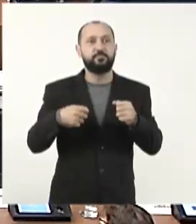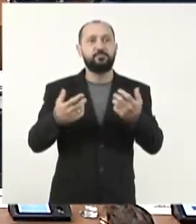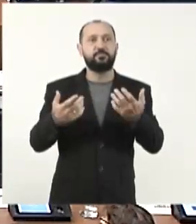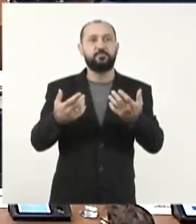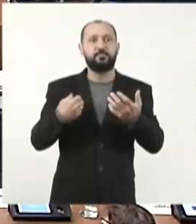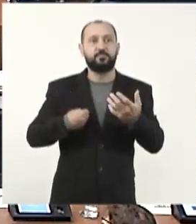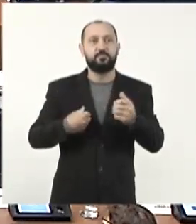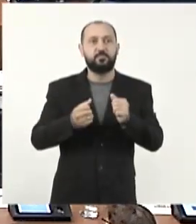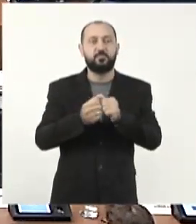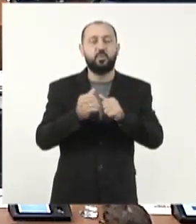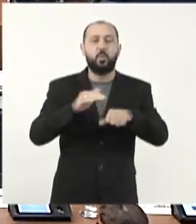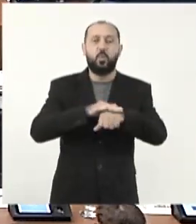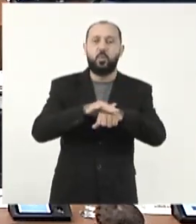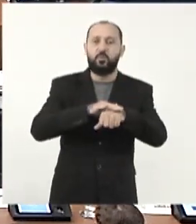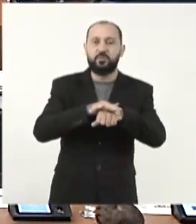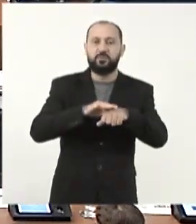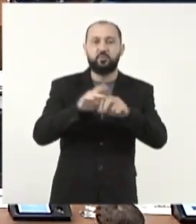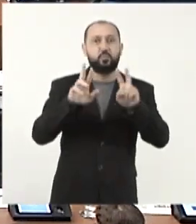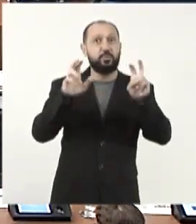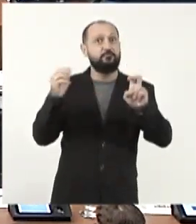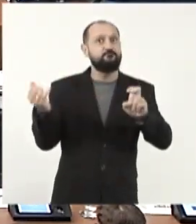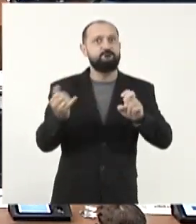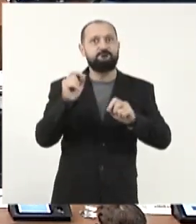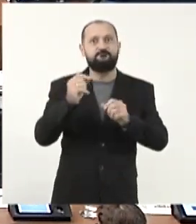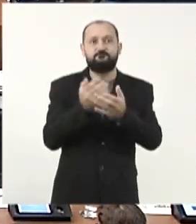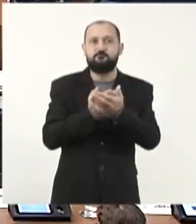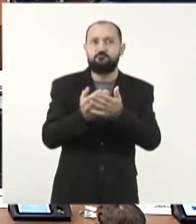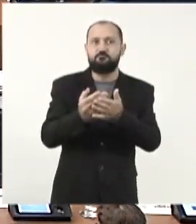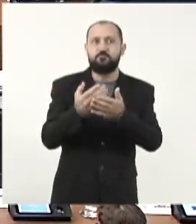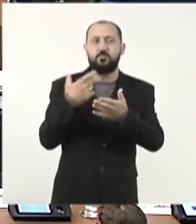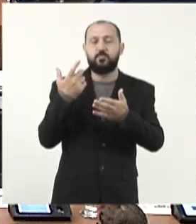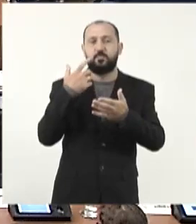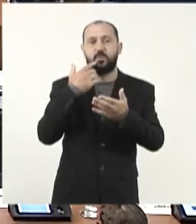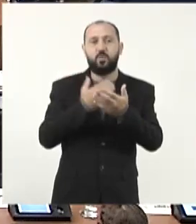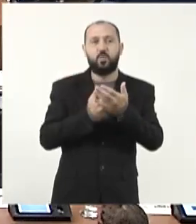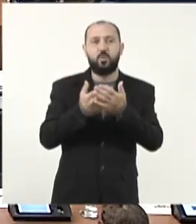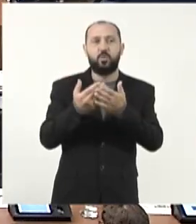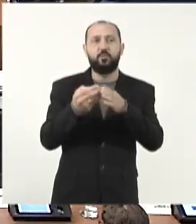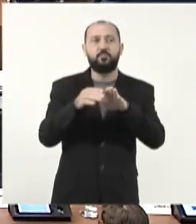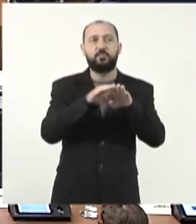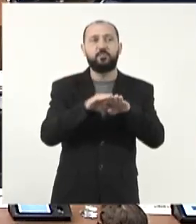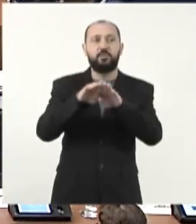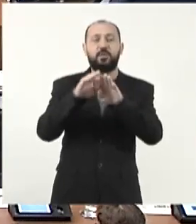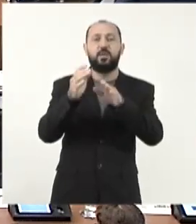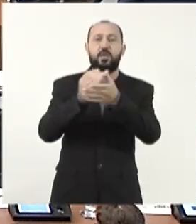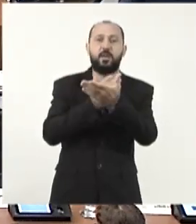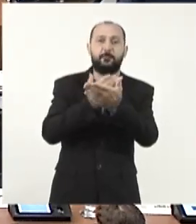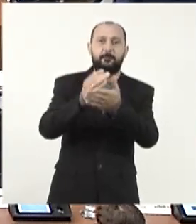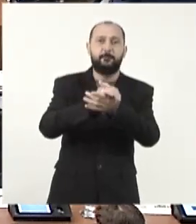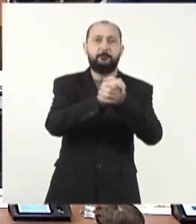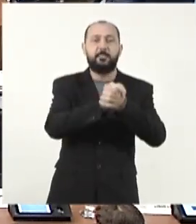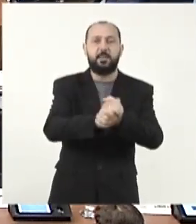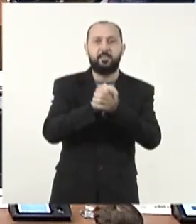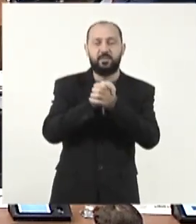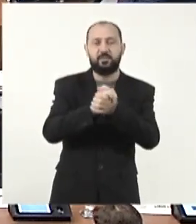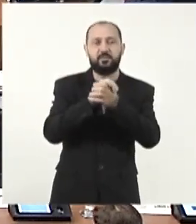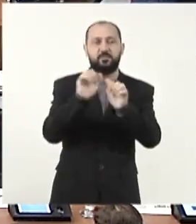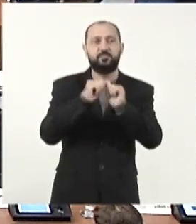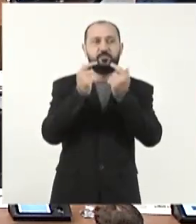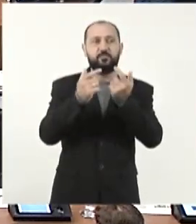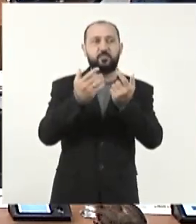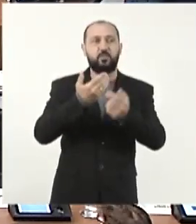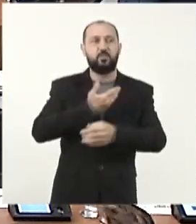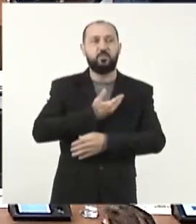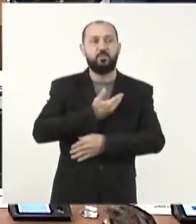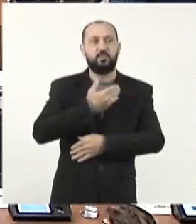aqui, falando de um tema tão importante. E começo a parabenizar a Assembleia Legislativa aqui do Mato Grosso do Sul, meu companheiro